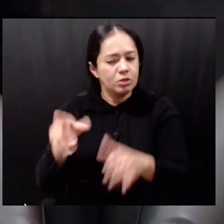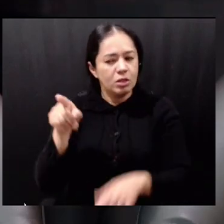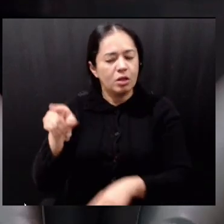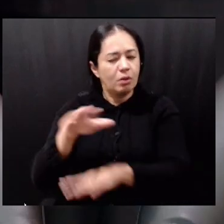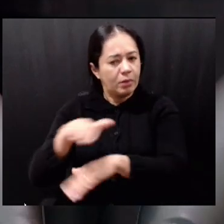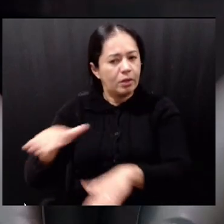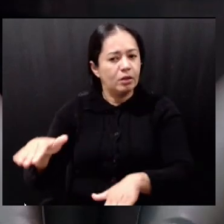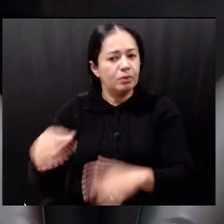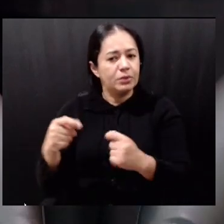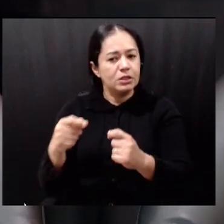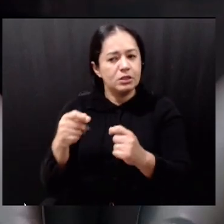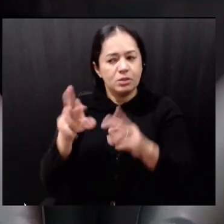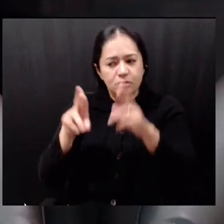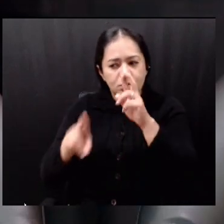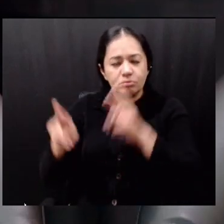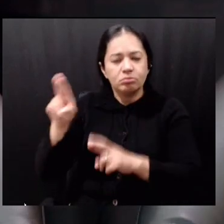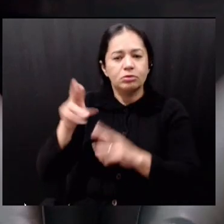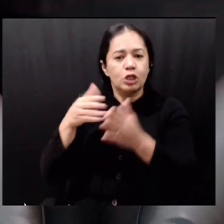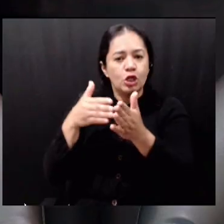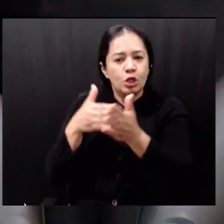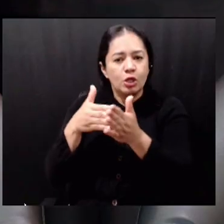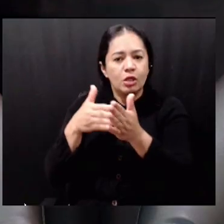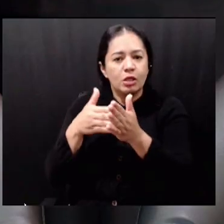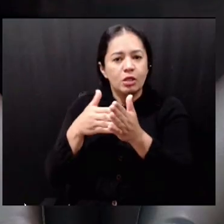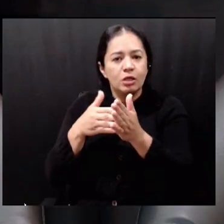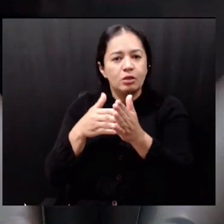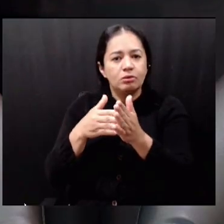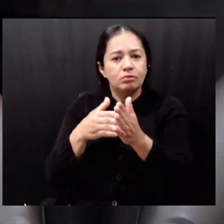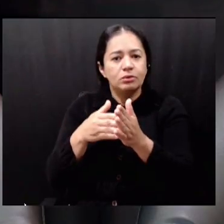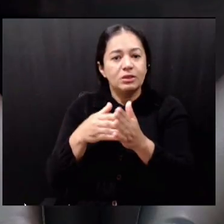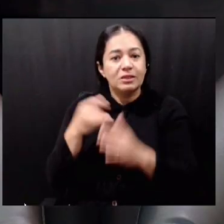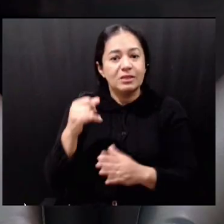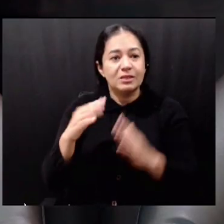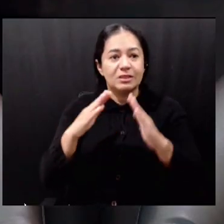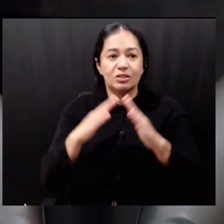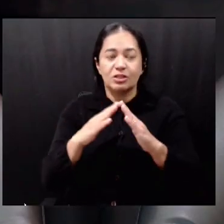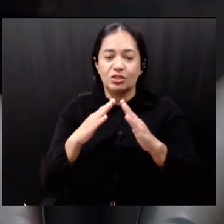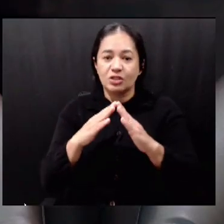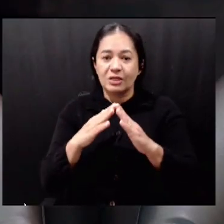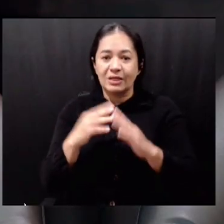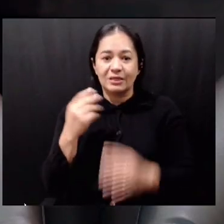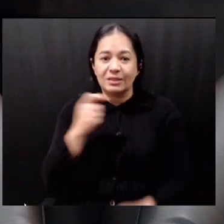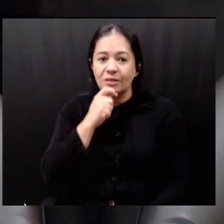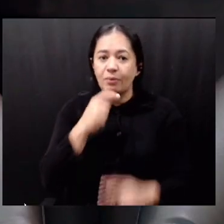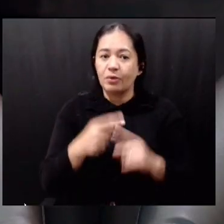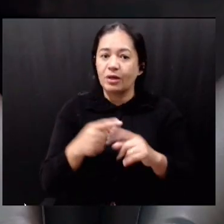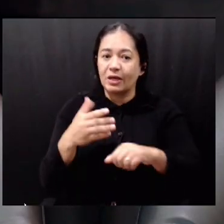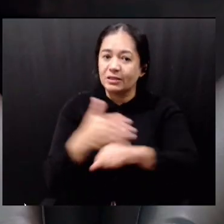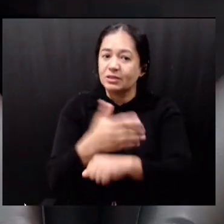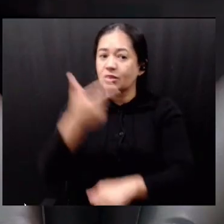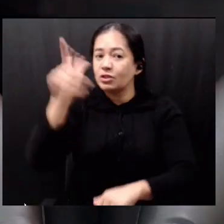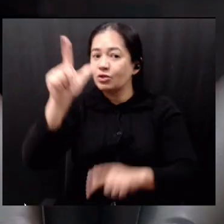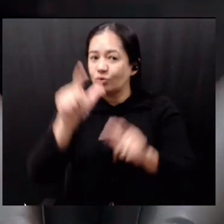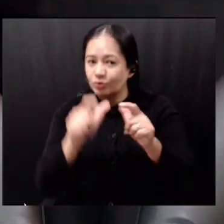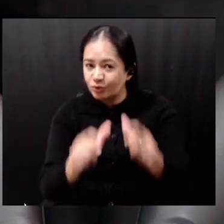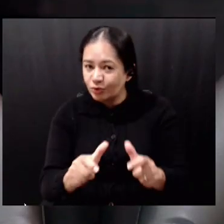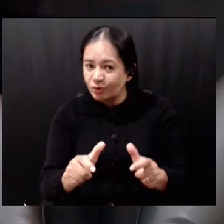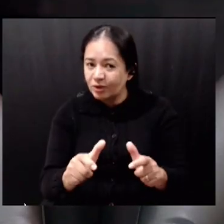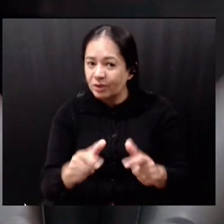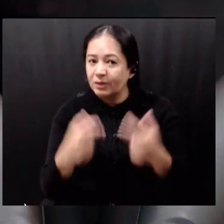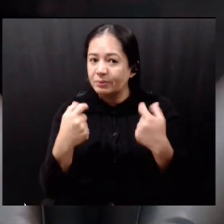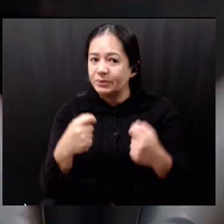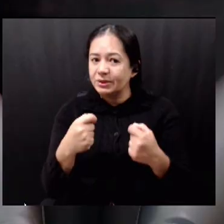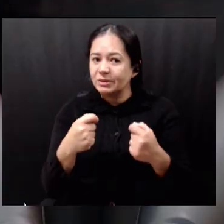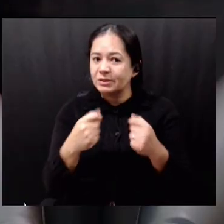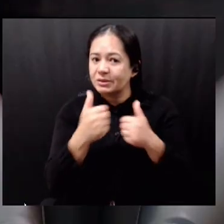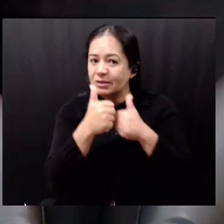não tá chegando dentro da sua casa, pode estar chegando realmente porque ele tá tendo acesso em outro lugar. Então, você precisa acompanhar e orientar